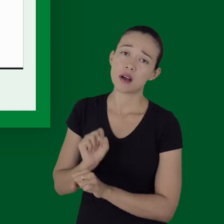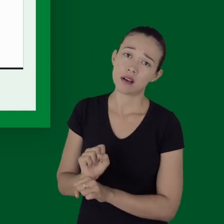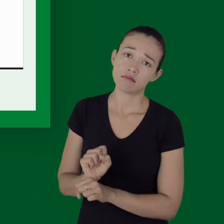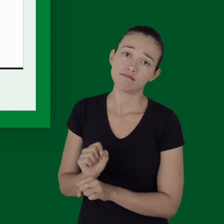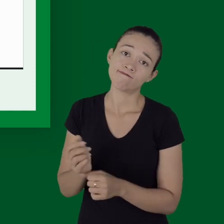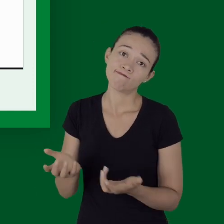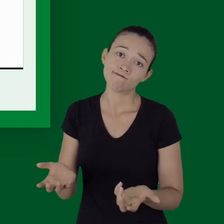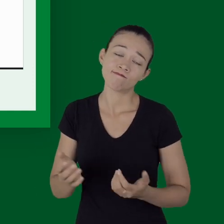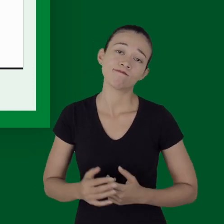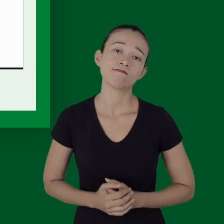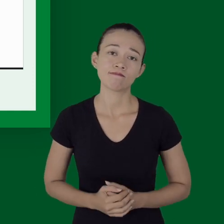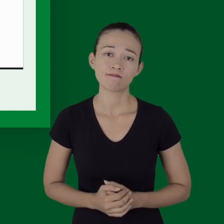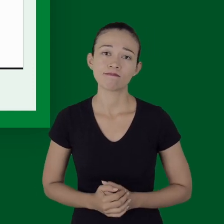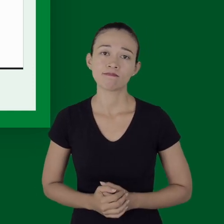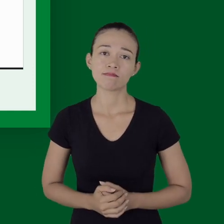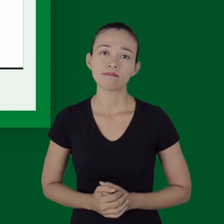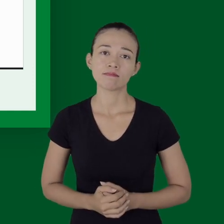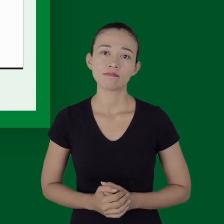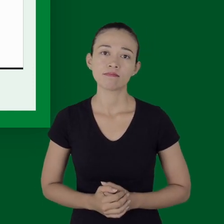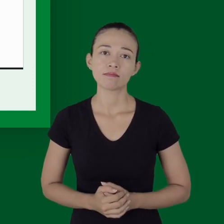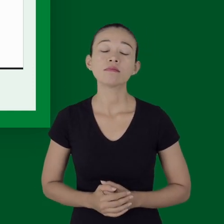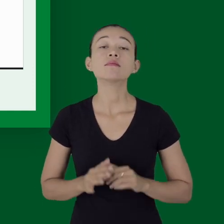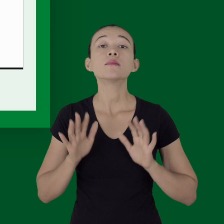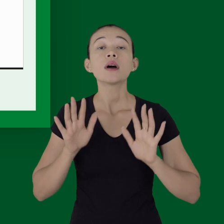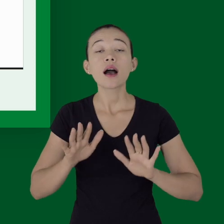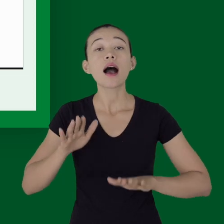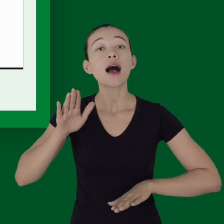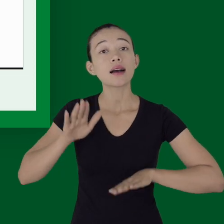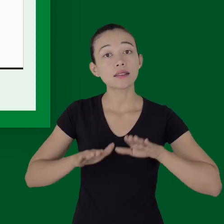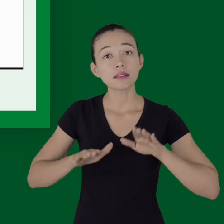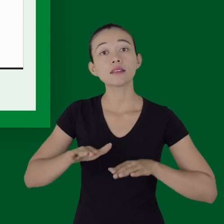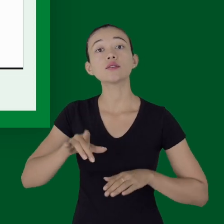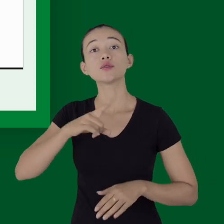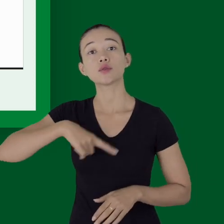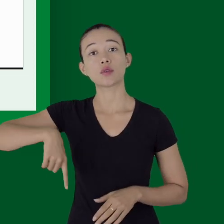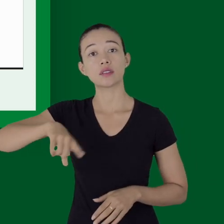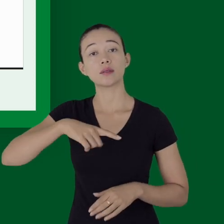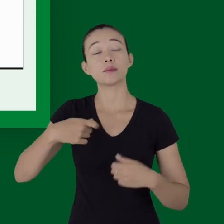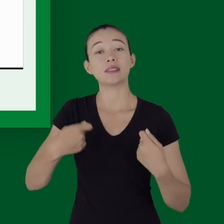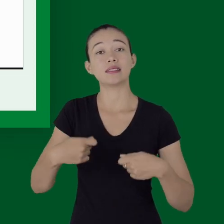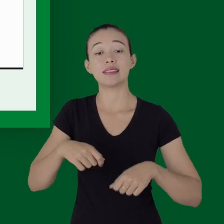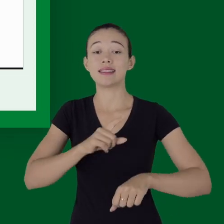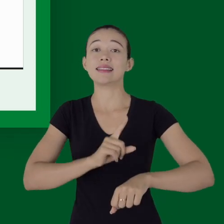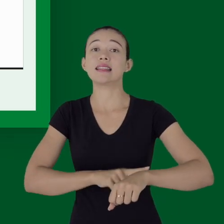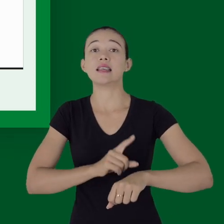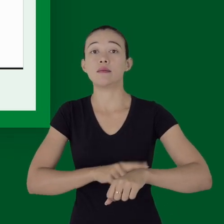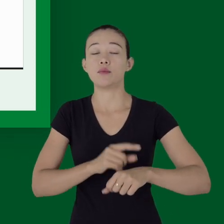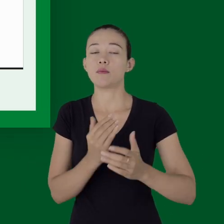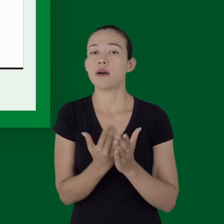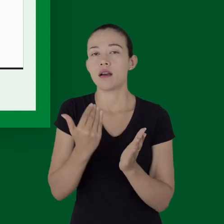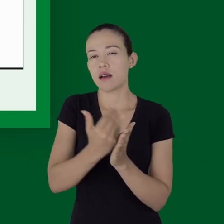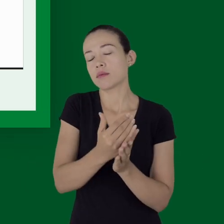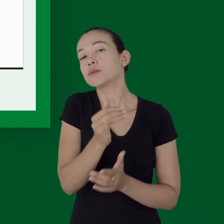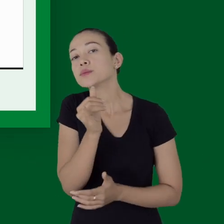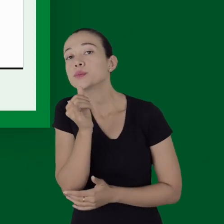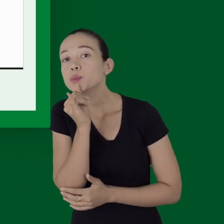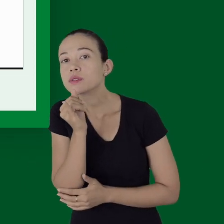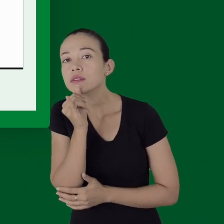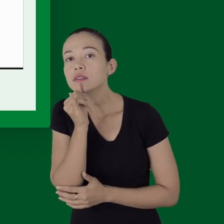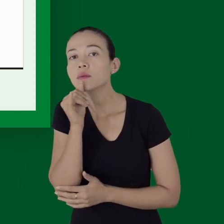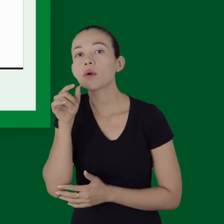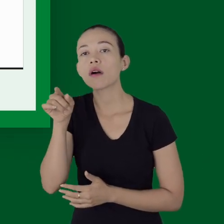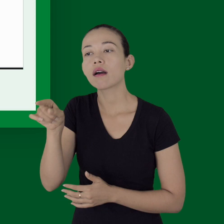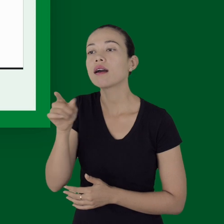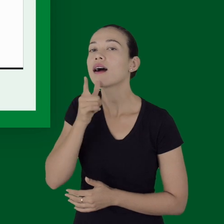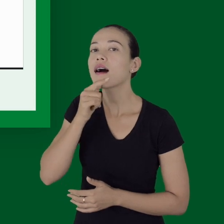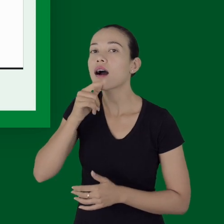quando parar. É importante também a gente frisar que tem situações que a gente vai fazer protocolos mais longos de